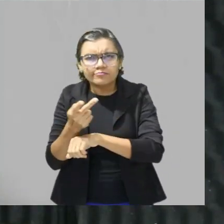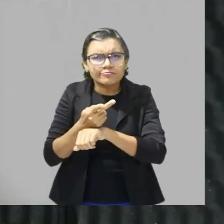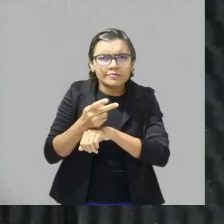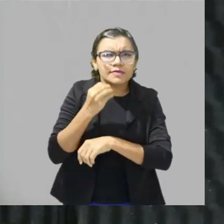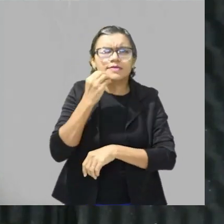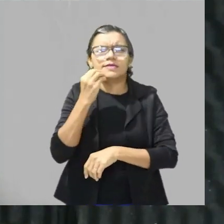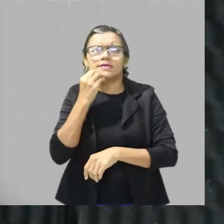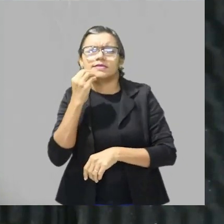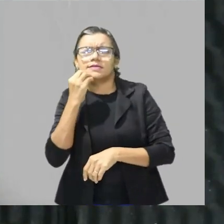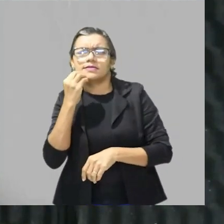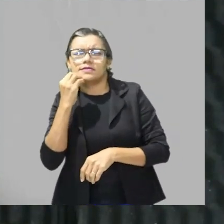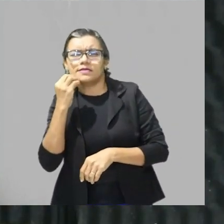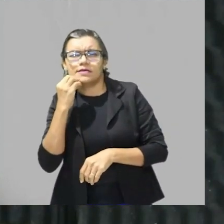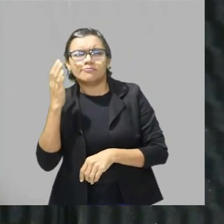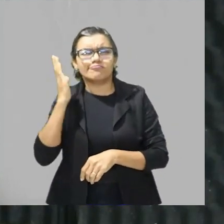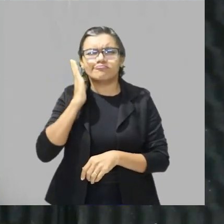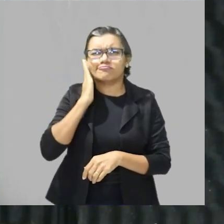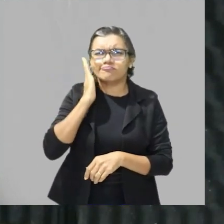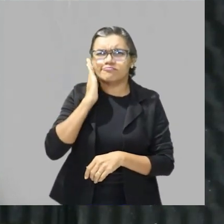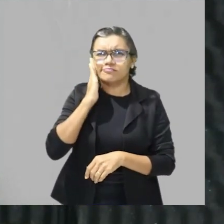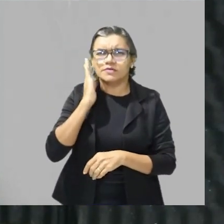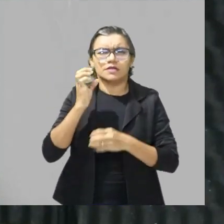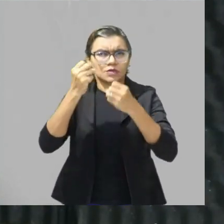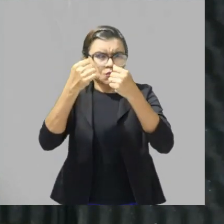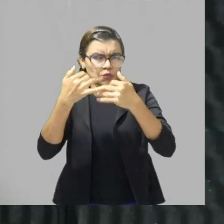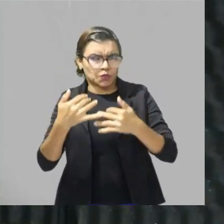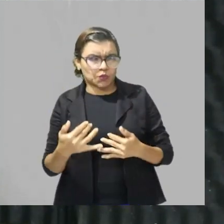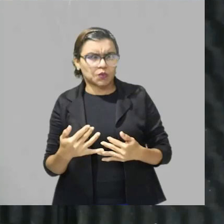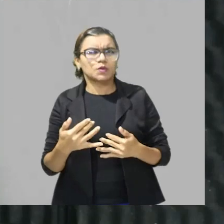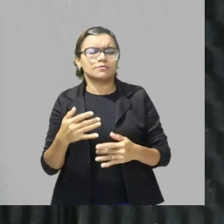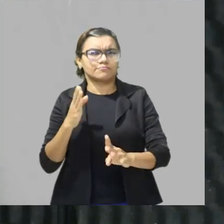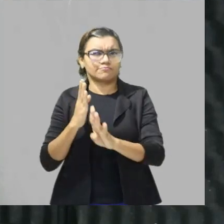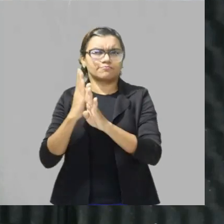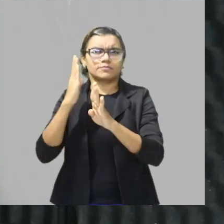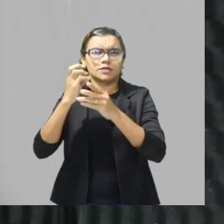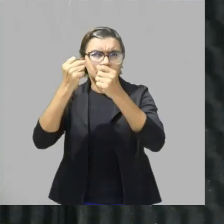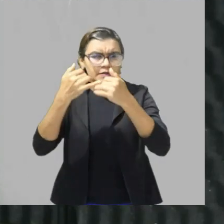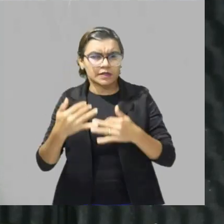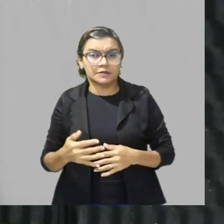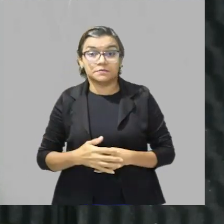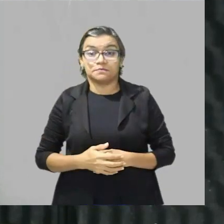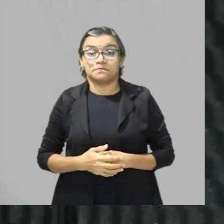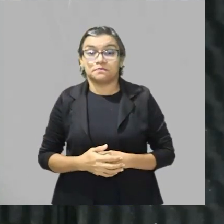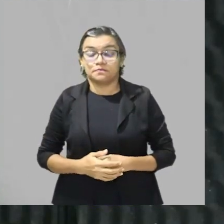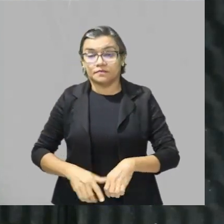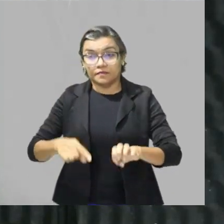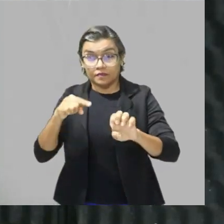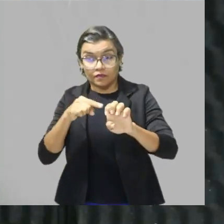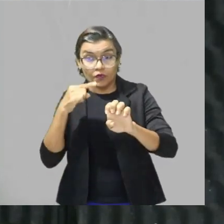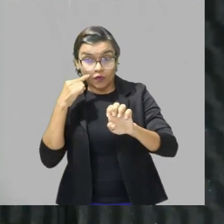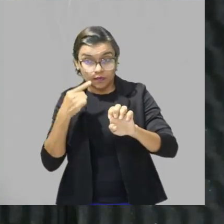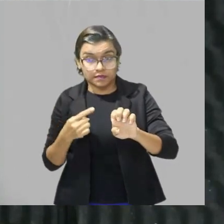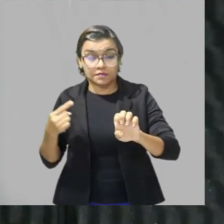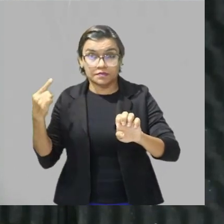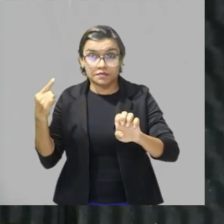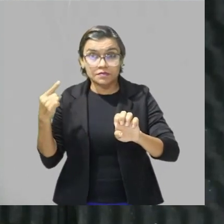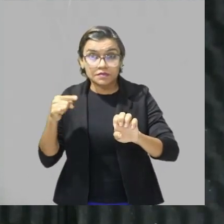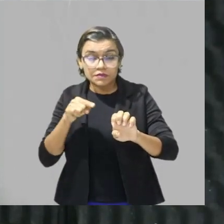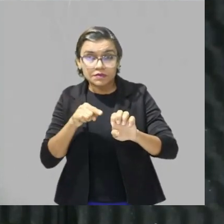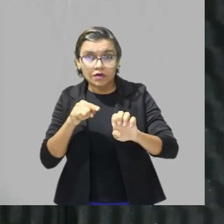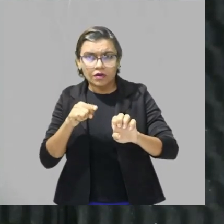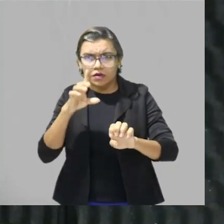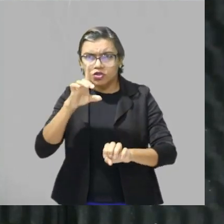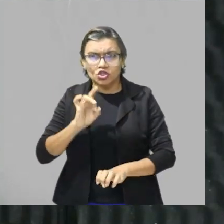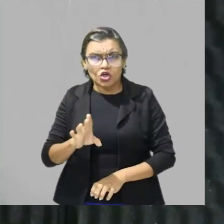para tentar desvendar o segredo famoso encontrar universalização de conclusões não é verdade ele não tá fazendo